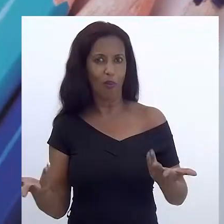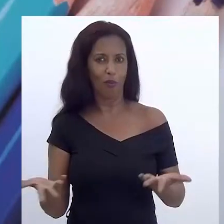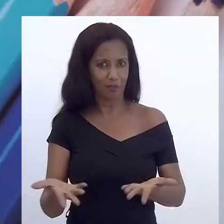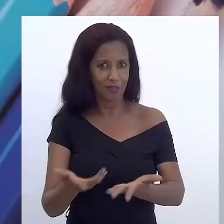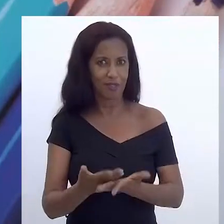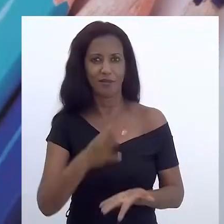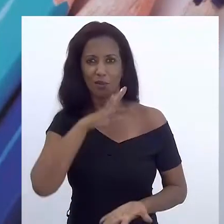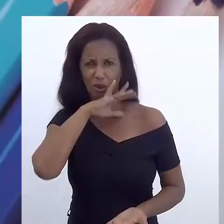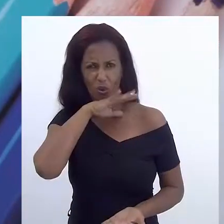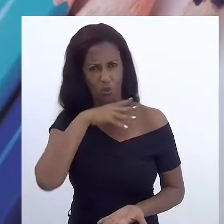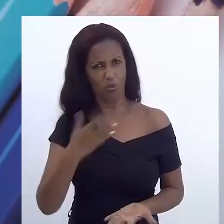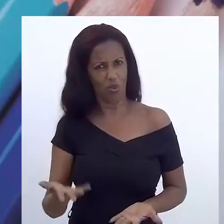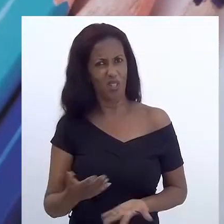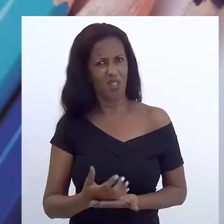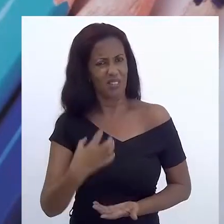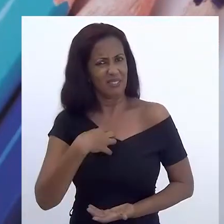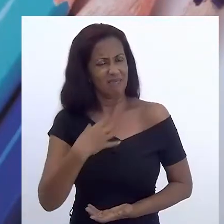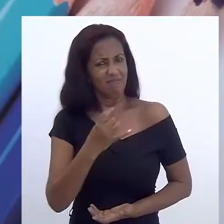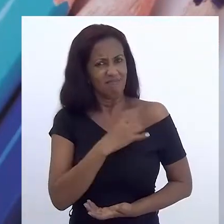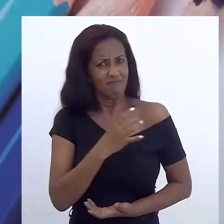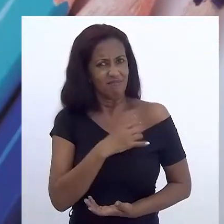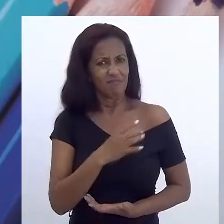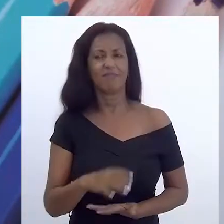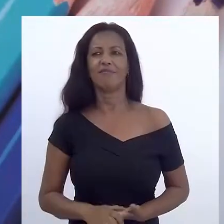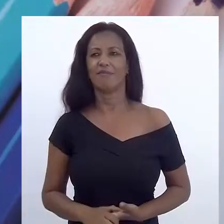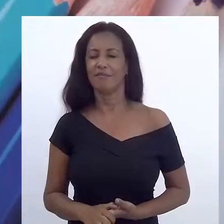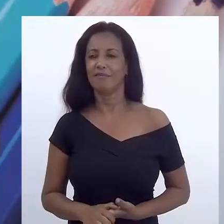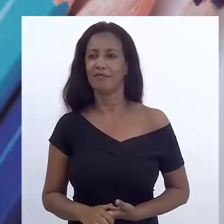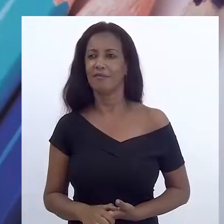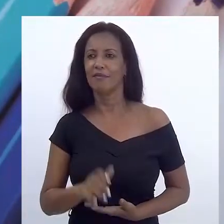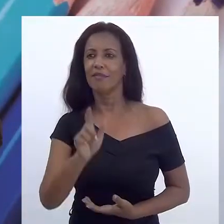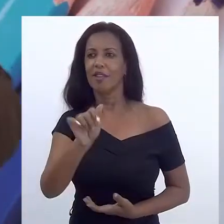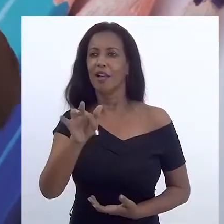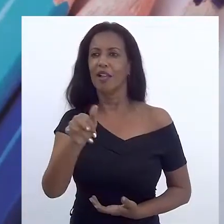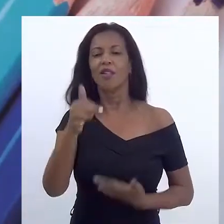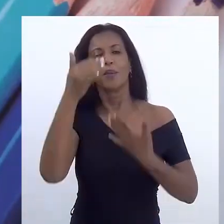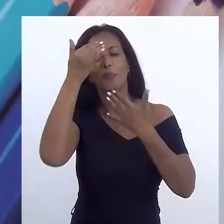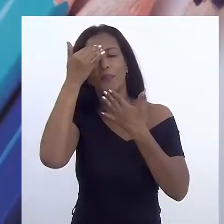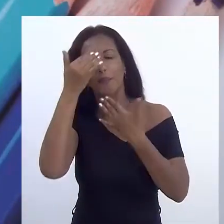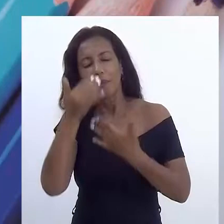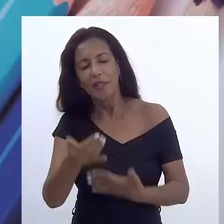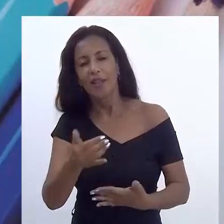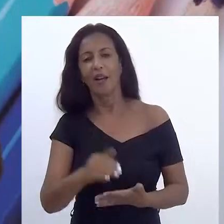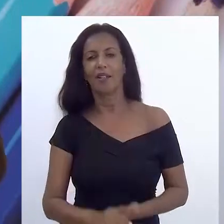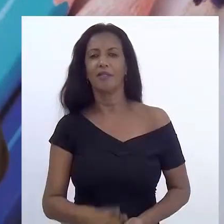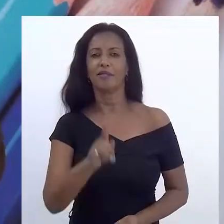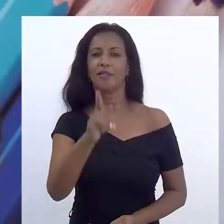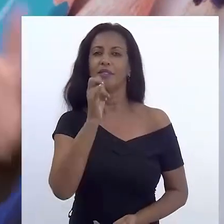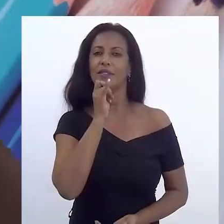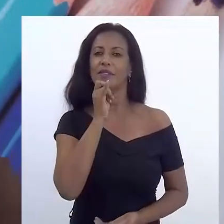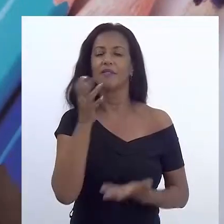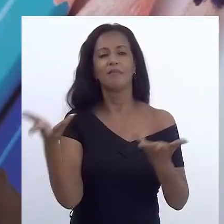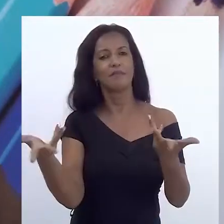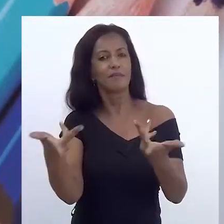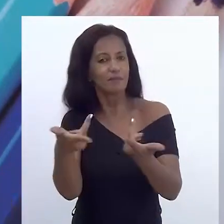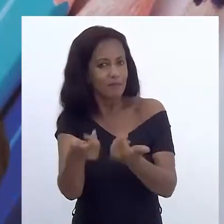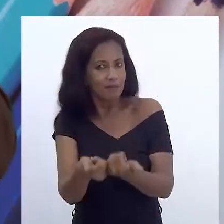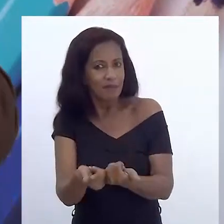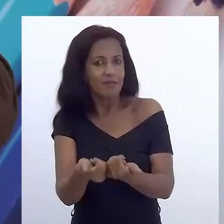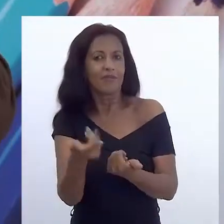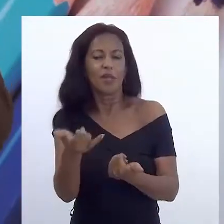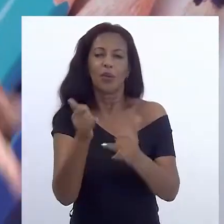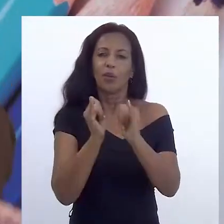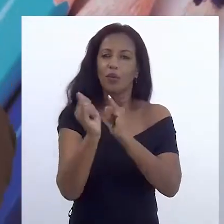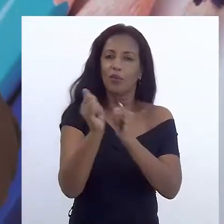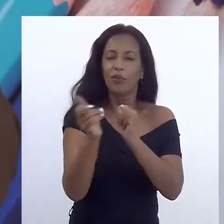assim que é ruim, né? É ruim sentir medo. Alexandre, muito obrigada. Você deu exemplos maravilhosos aqui,